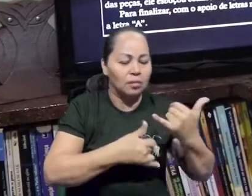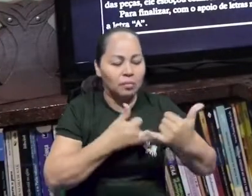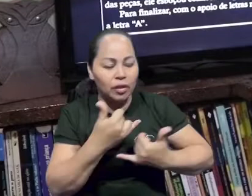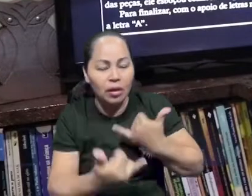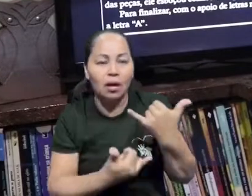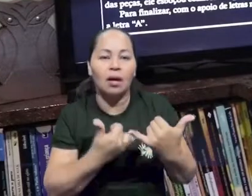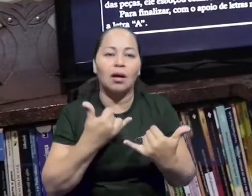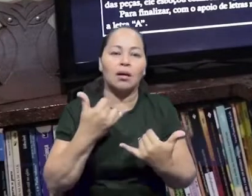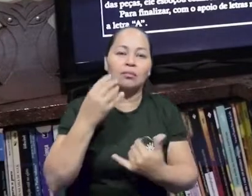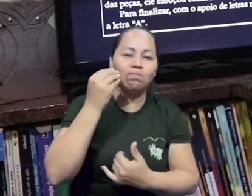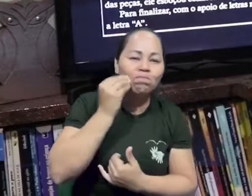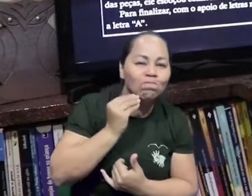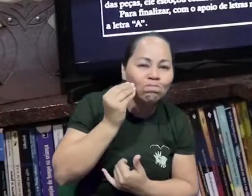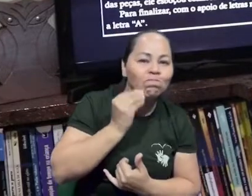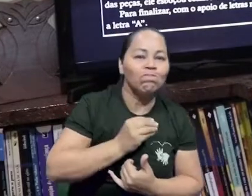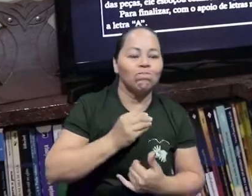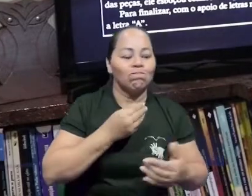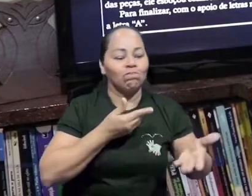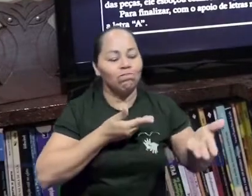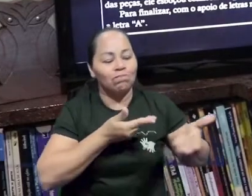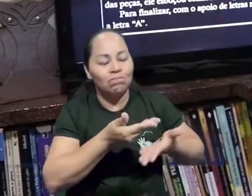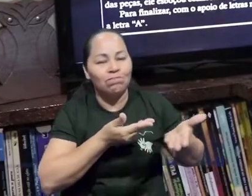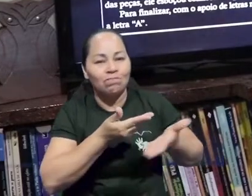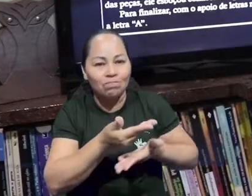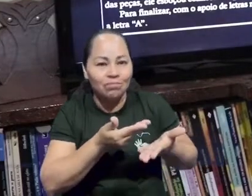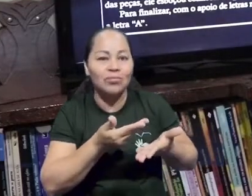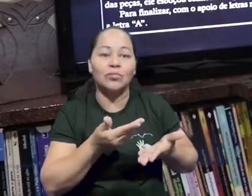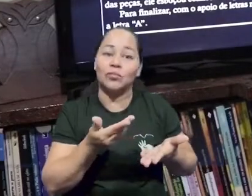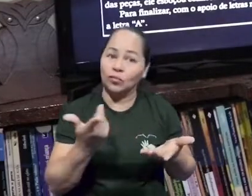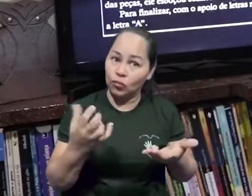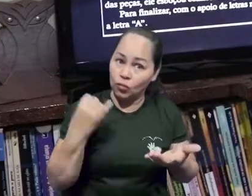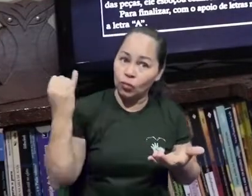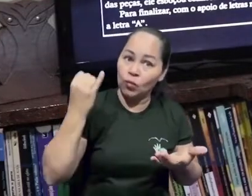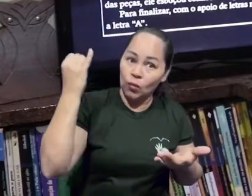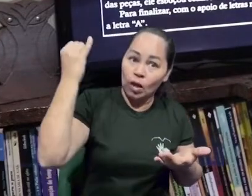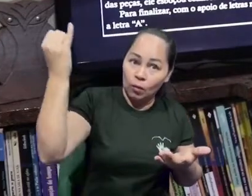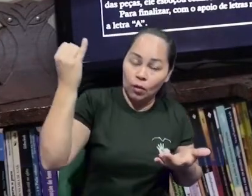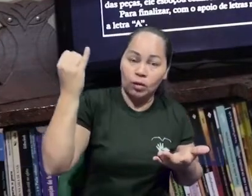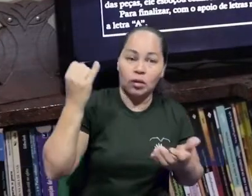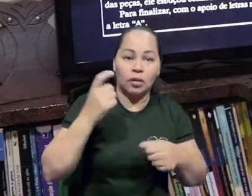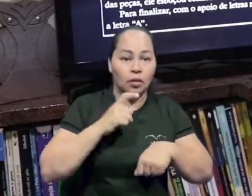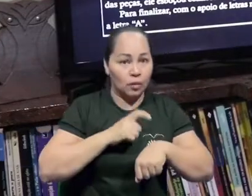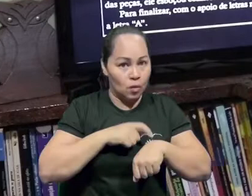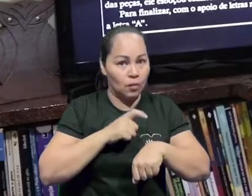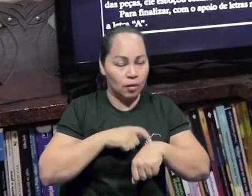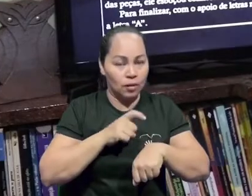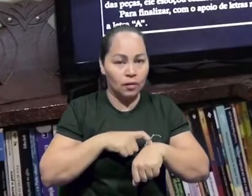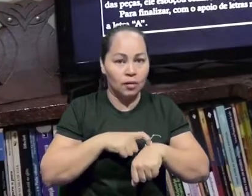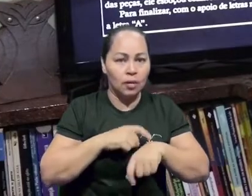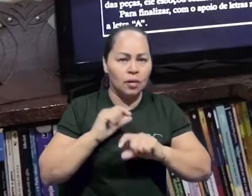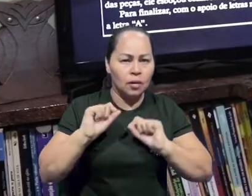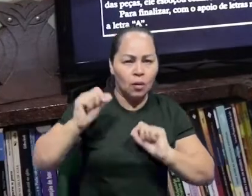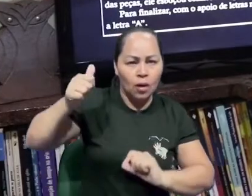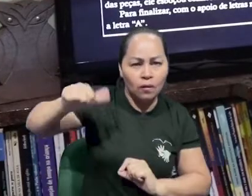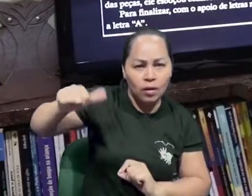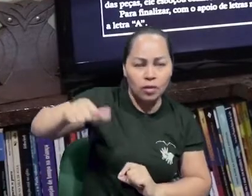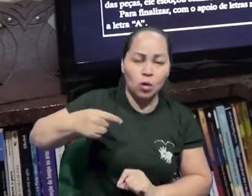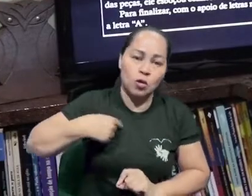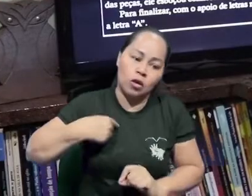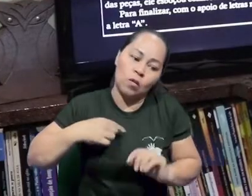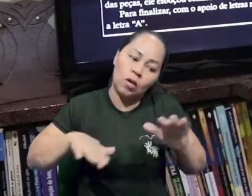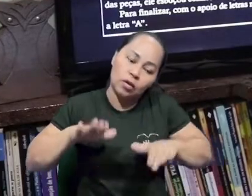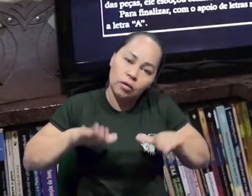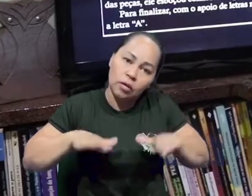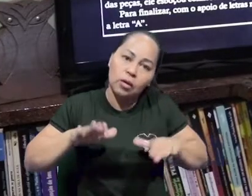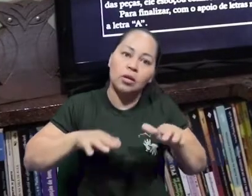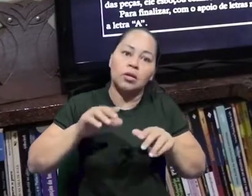mostra. Então, é uma das partes mais importantes, como a interação do aluno, né, nesse período de avaliação. A avaliação que eu